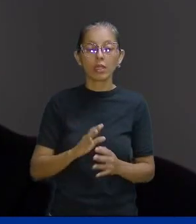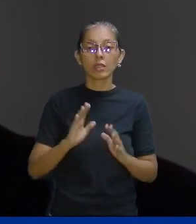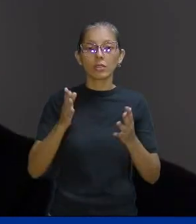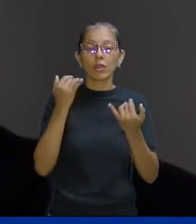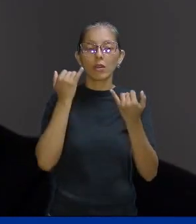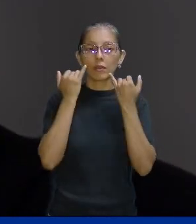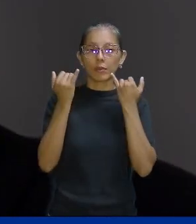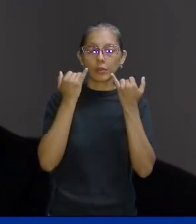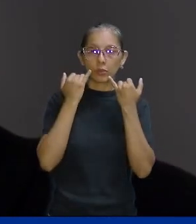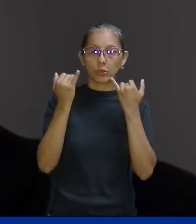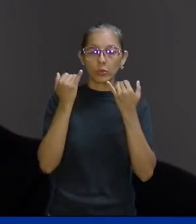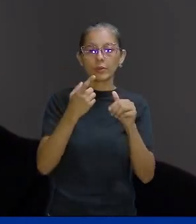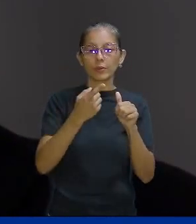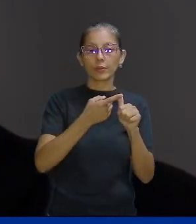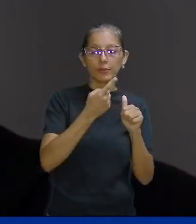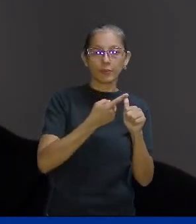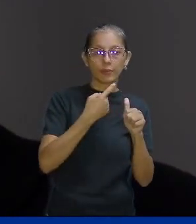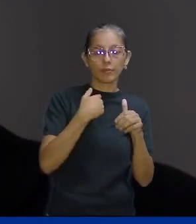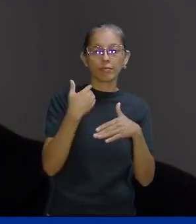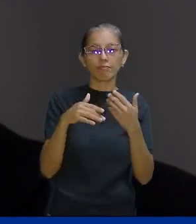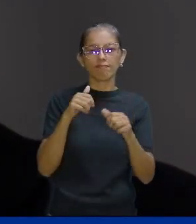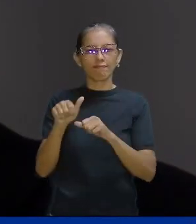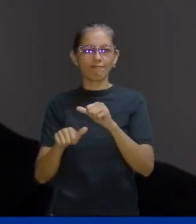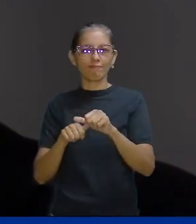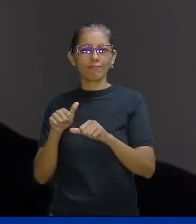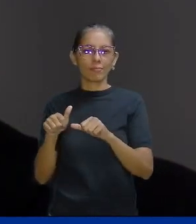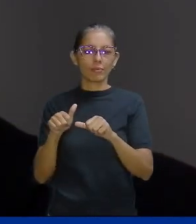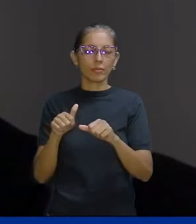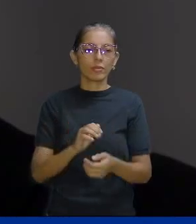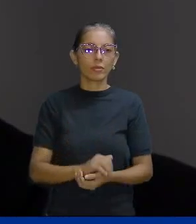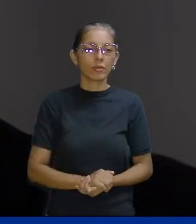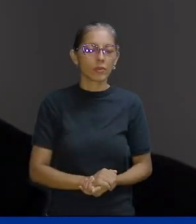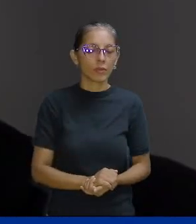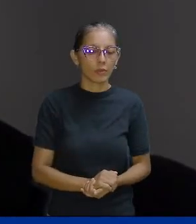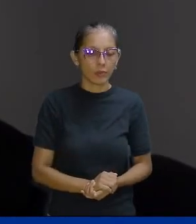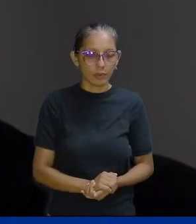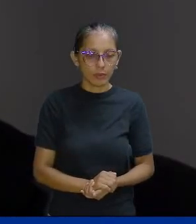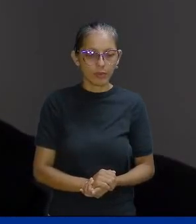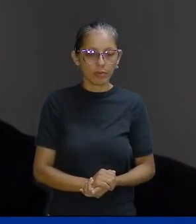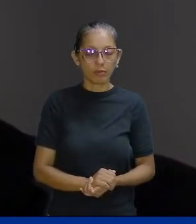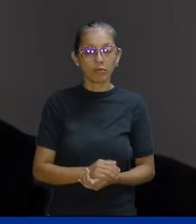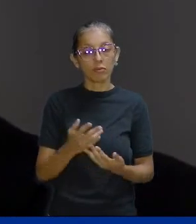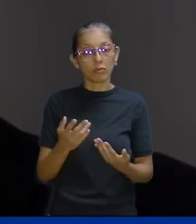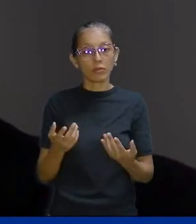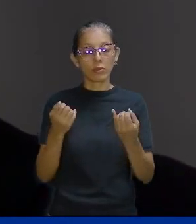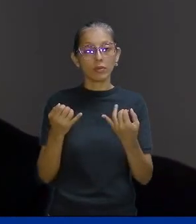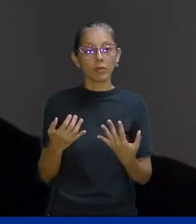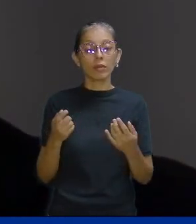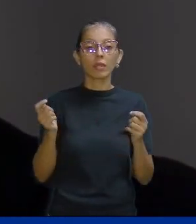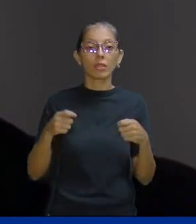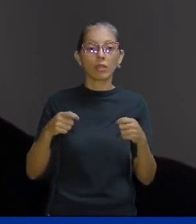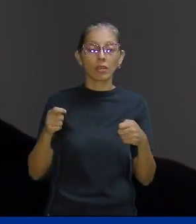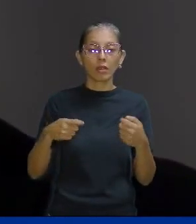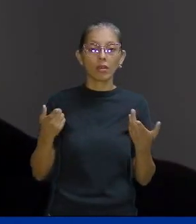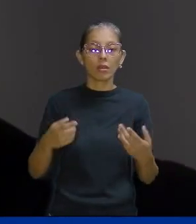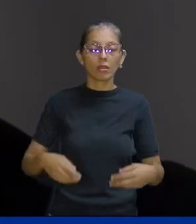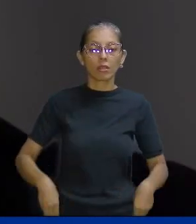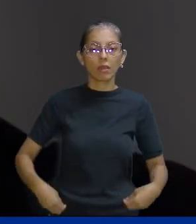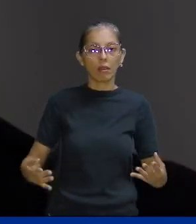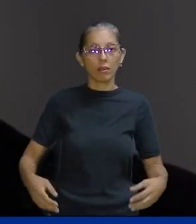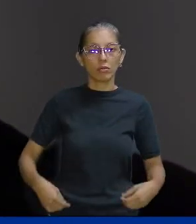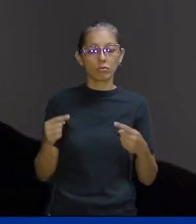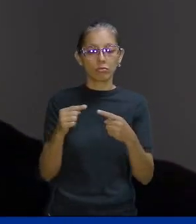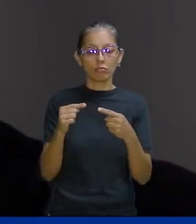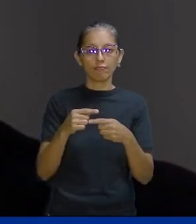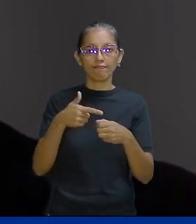e posteriormente retificada por ocasião de diligências evidenciariam malversação nos gastos com